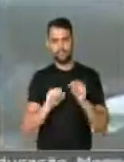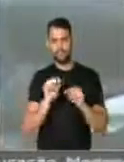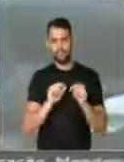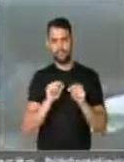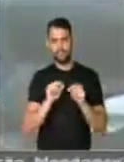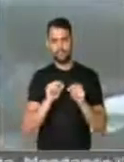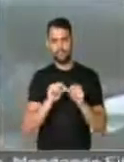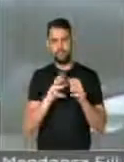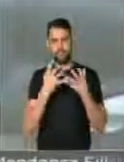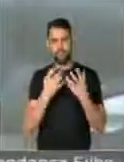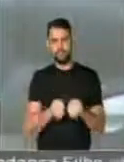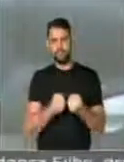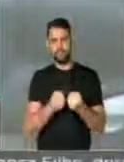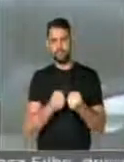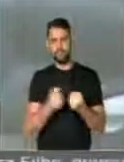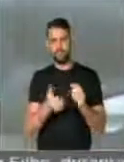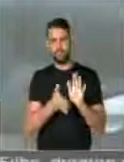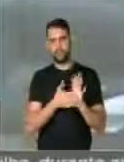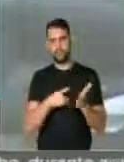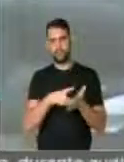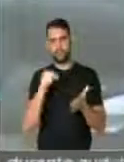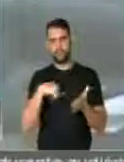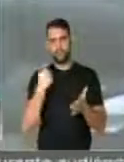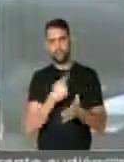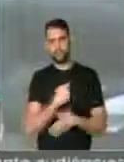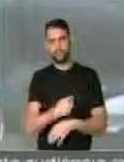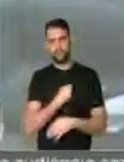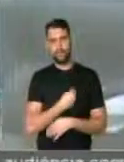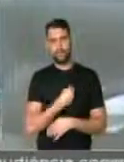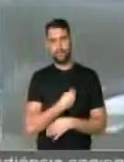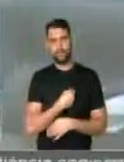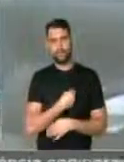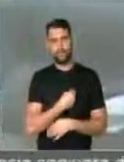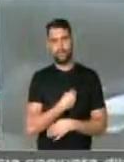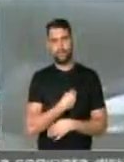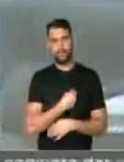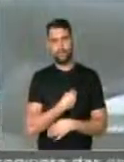que acate esse destaque nosso